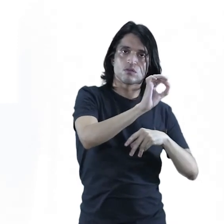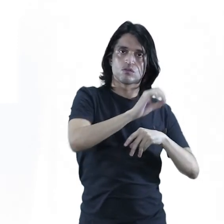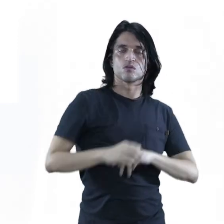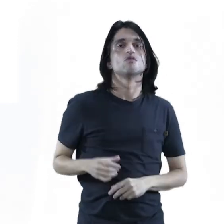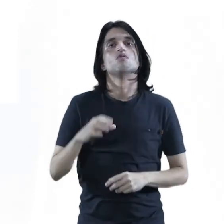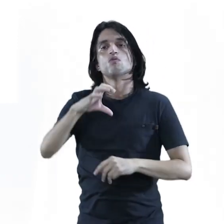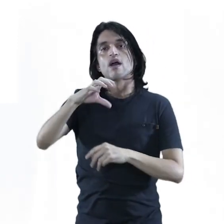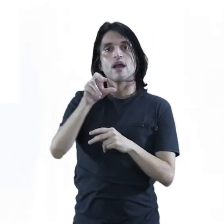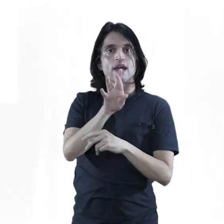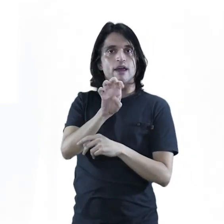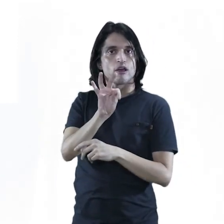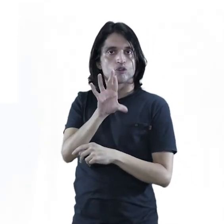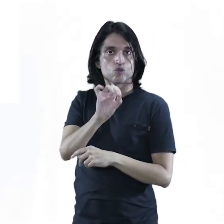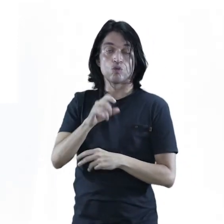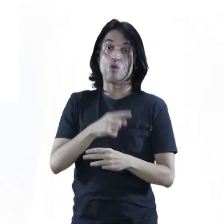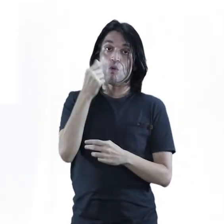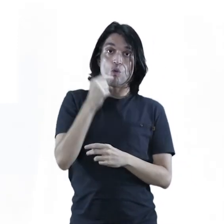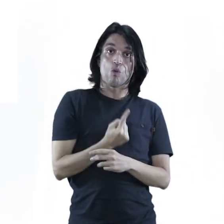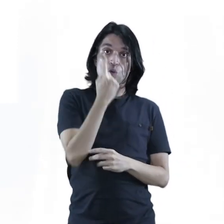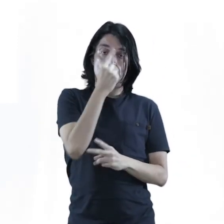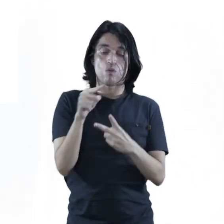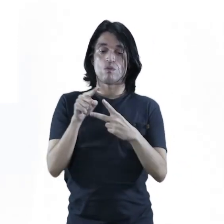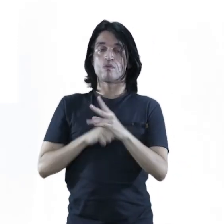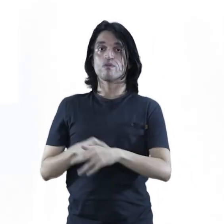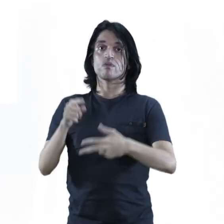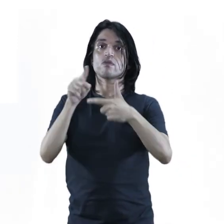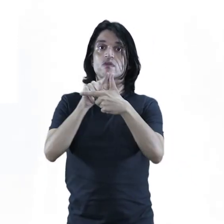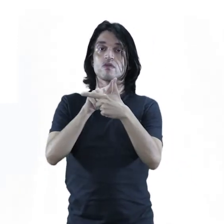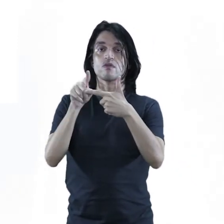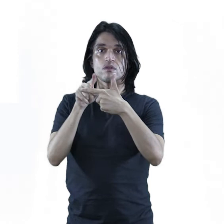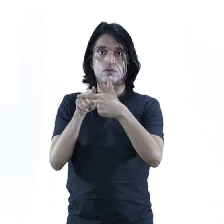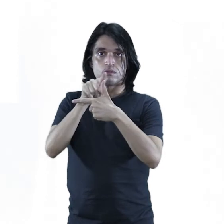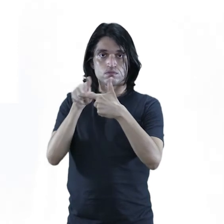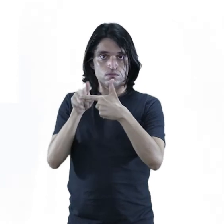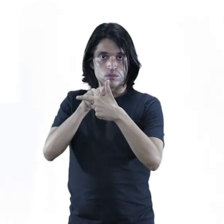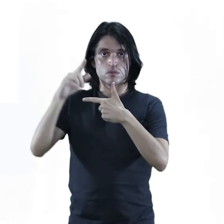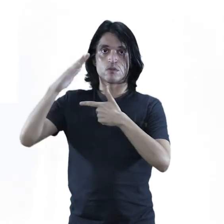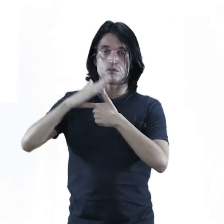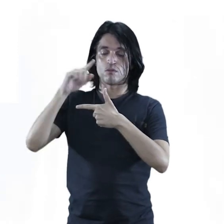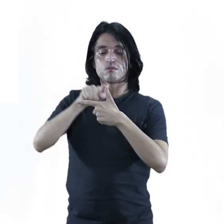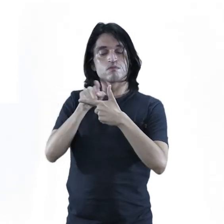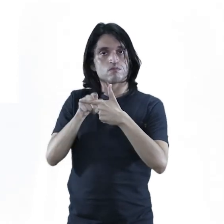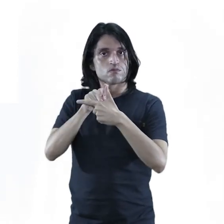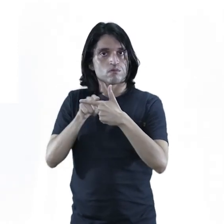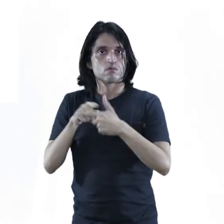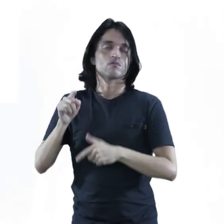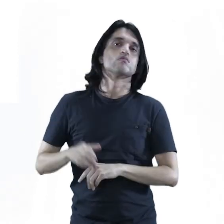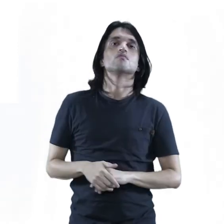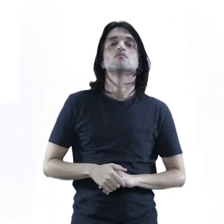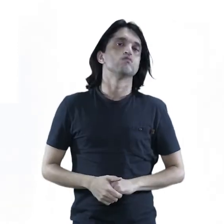reto. E obtusângulo, triângulo que possui um ângulo com medida superior a 90 graus, obtuso.